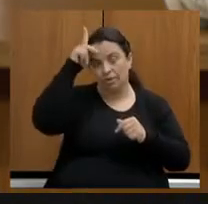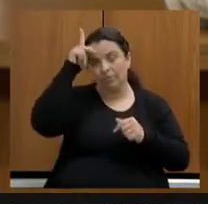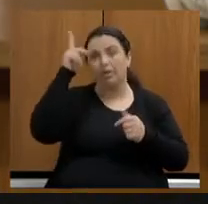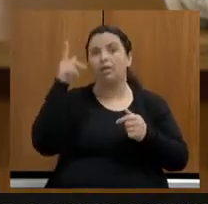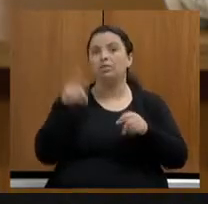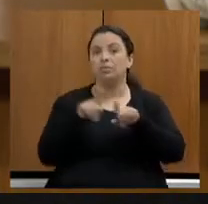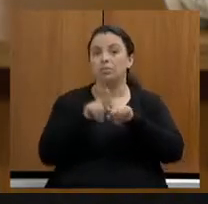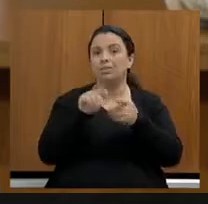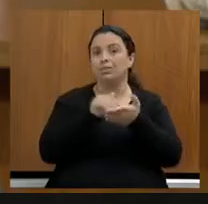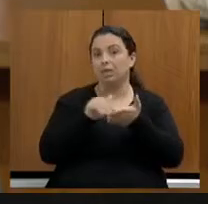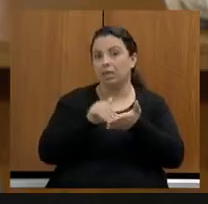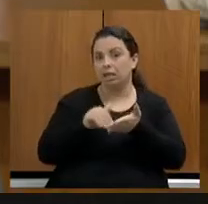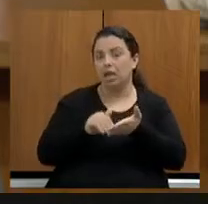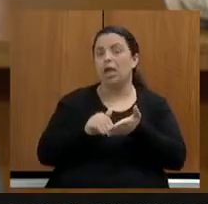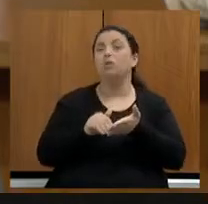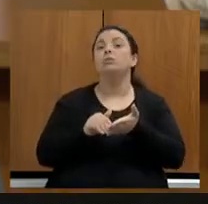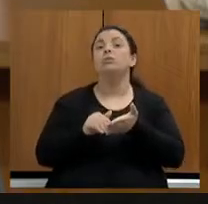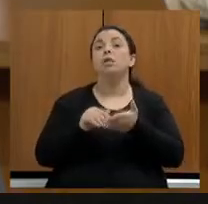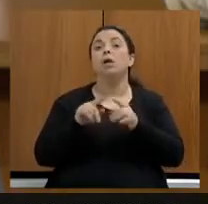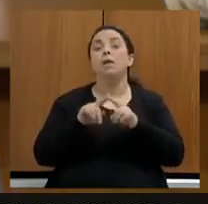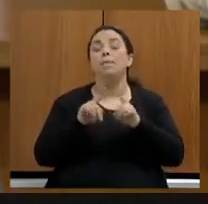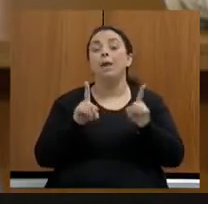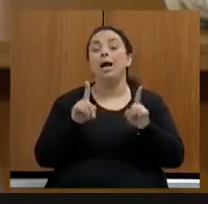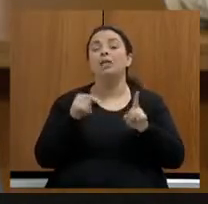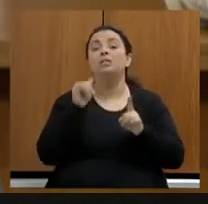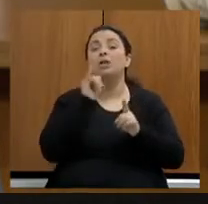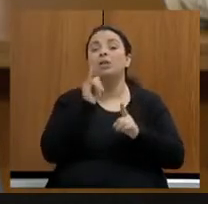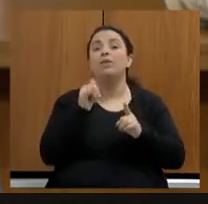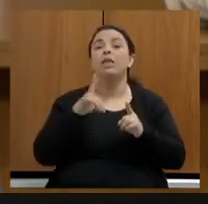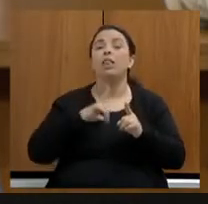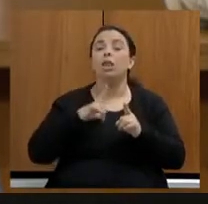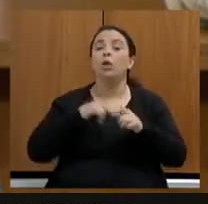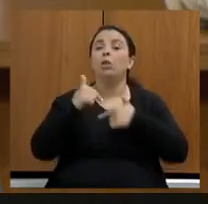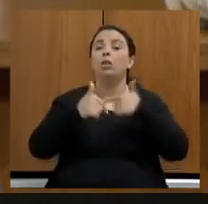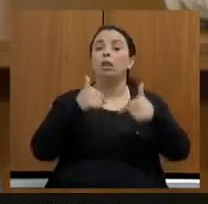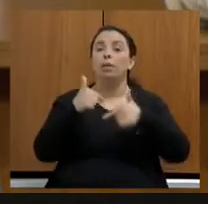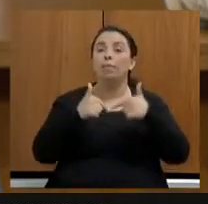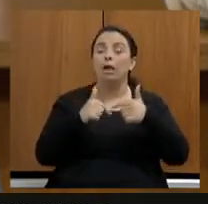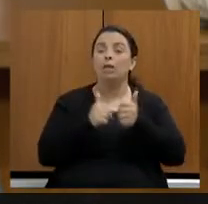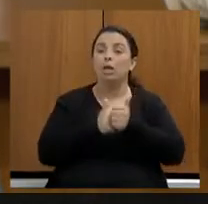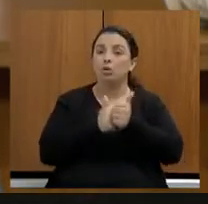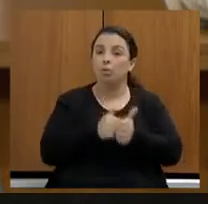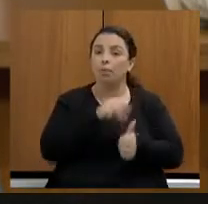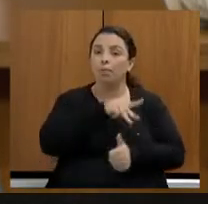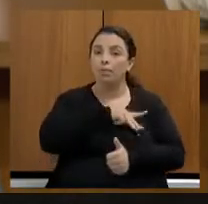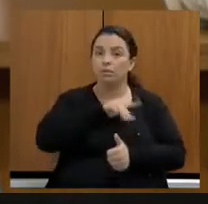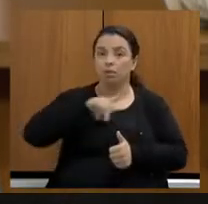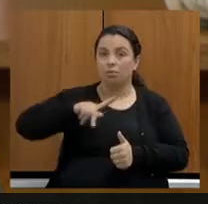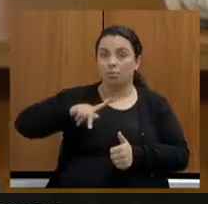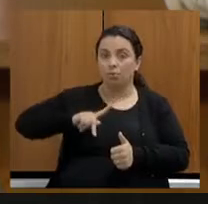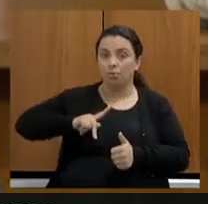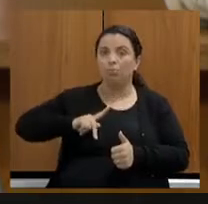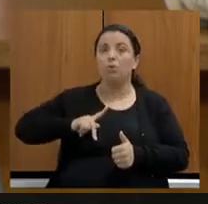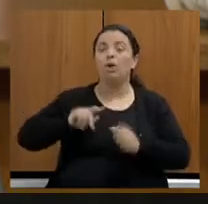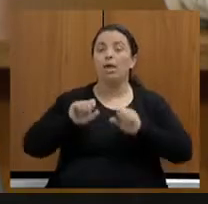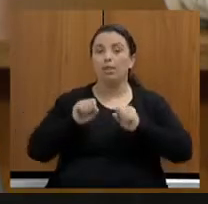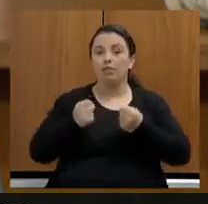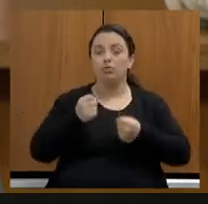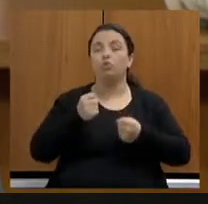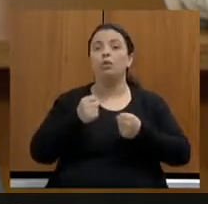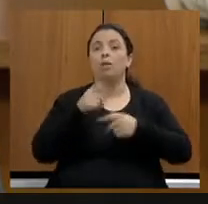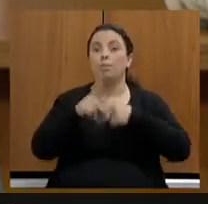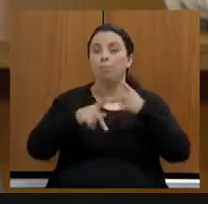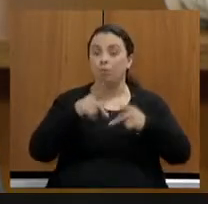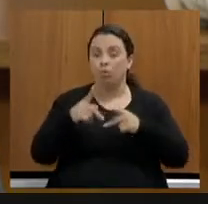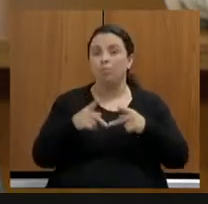nós temos um trabalho acompanhando junto a mente a Defensoria Pública Ministério Público prestando todos os esclarecimentos e